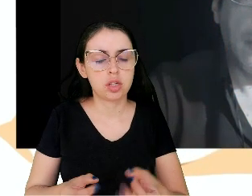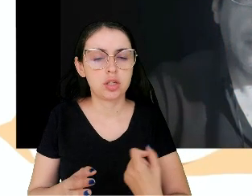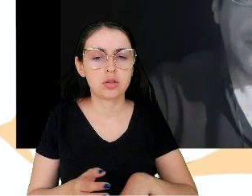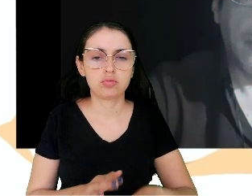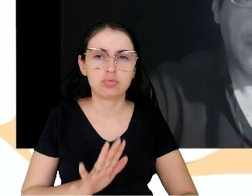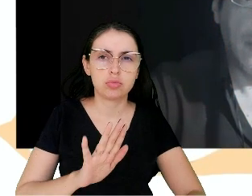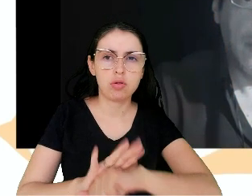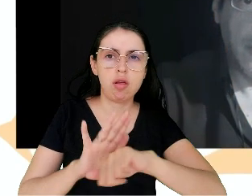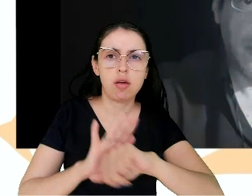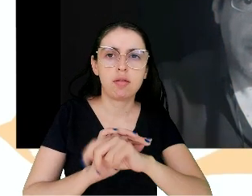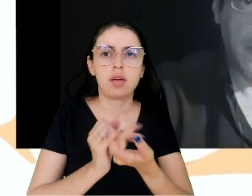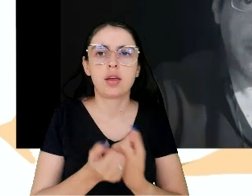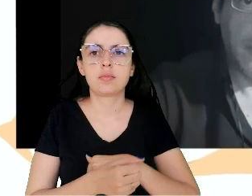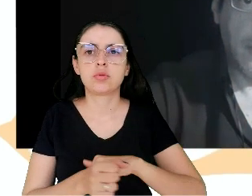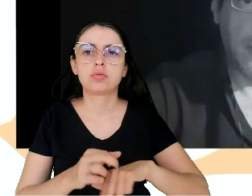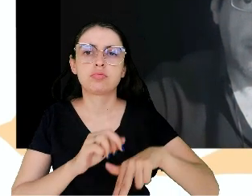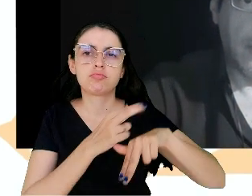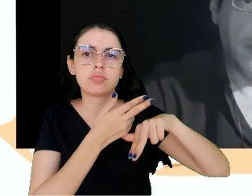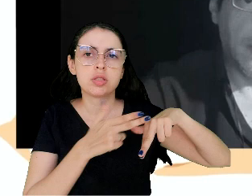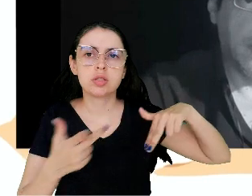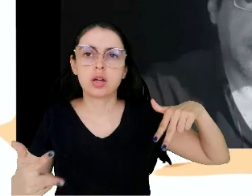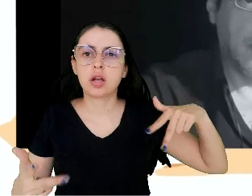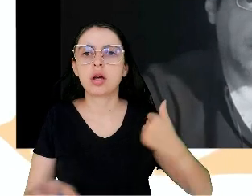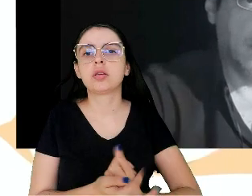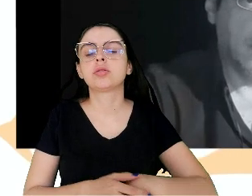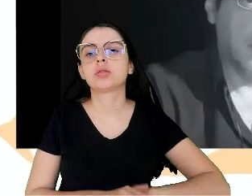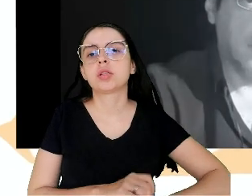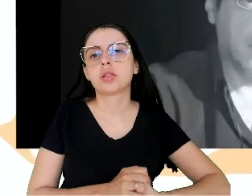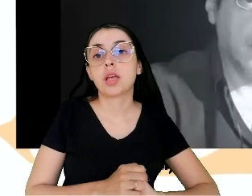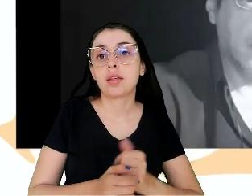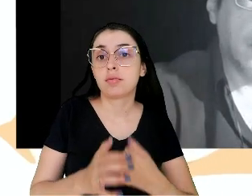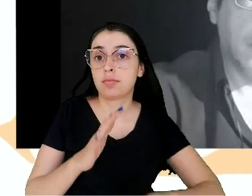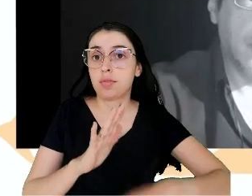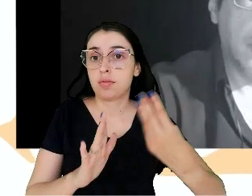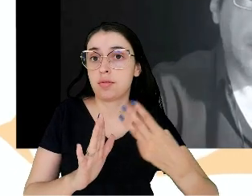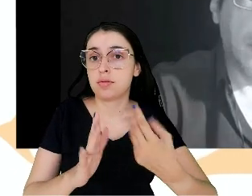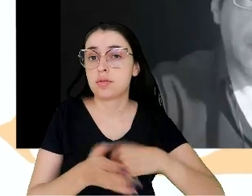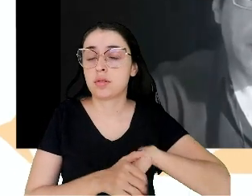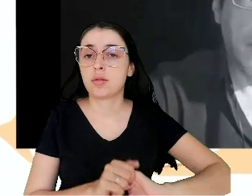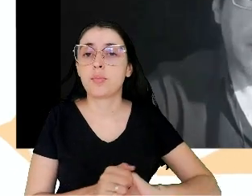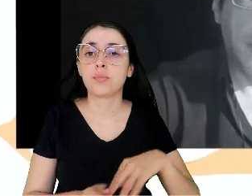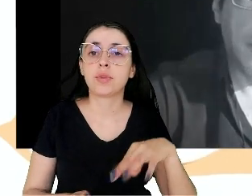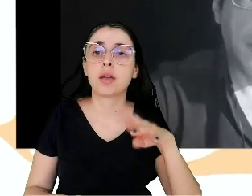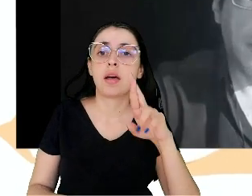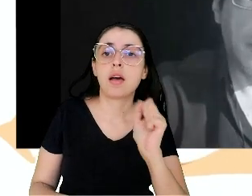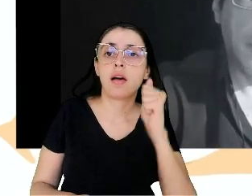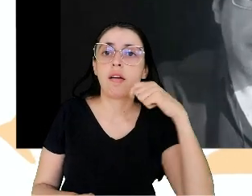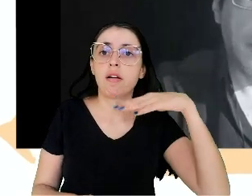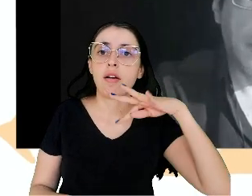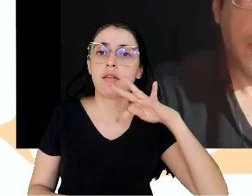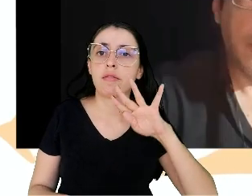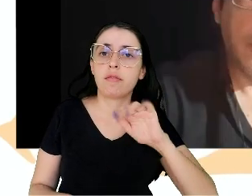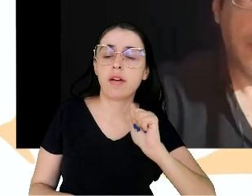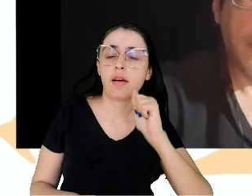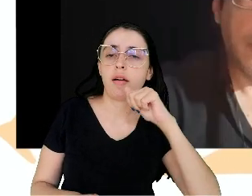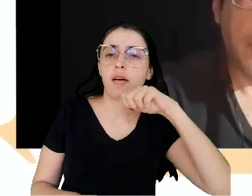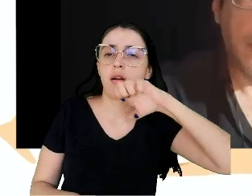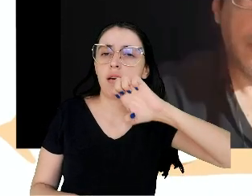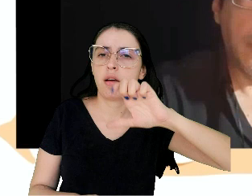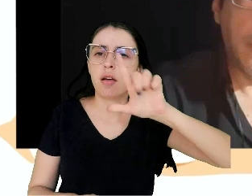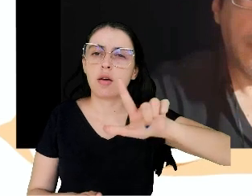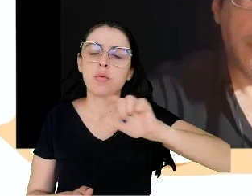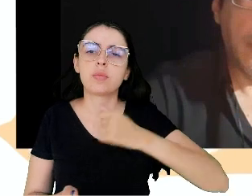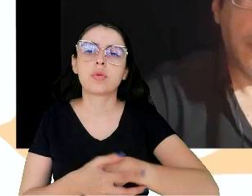integrante da Comissão de Equidade de Gênero do Tribunal Regional Federal da Terceira Região, do Rafael Rios Ribeiro, também